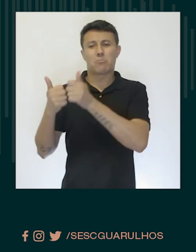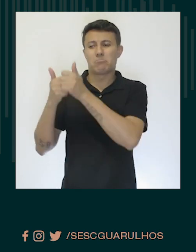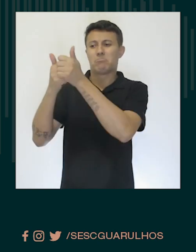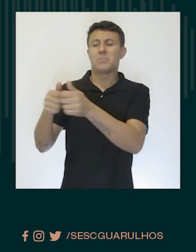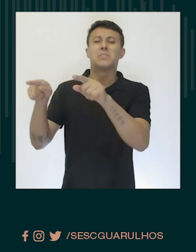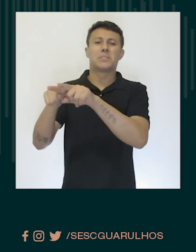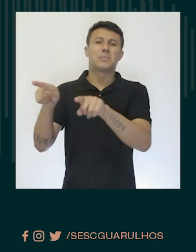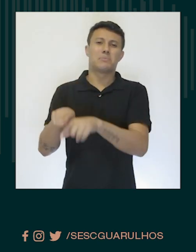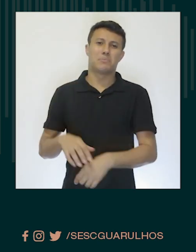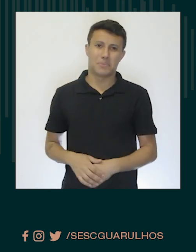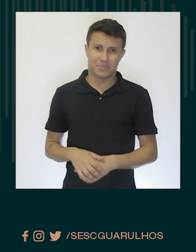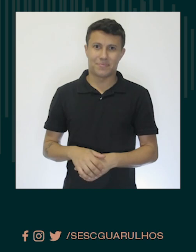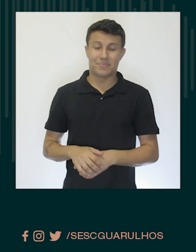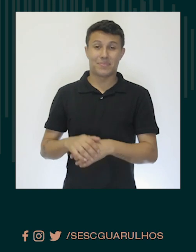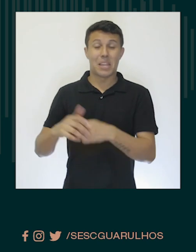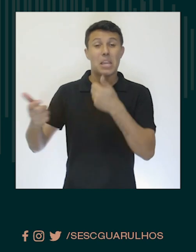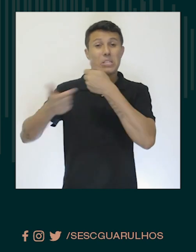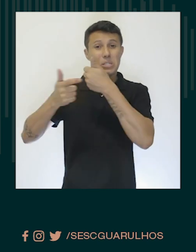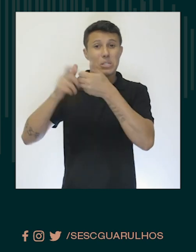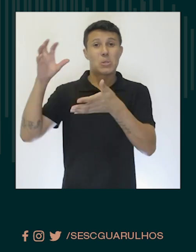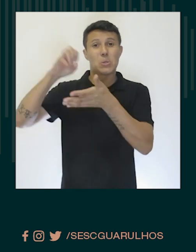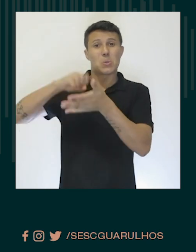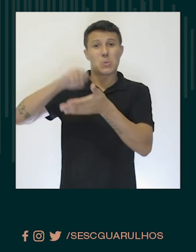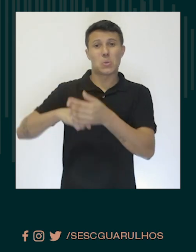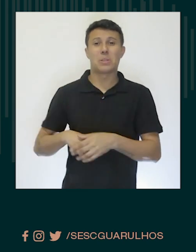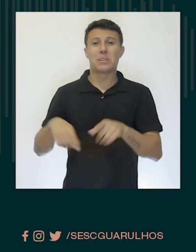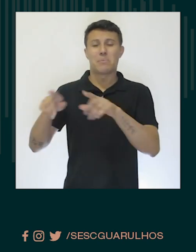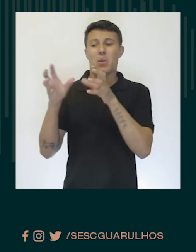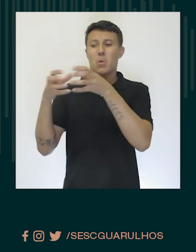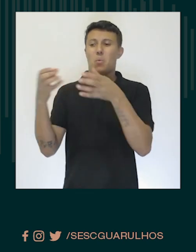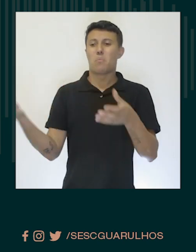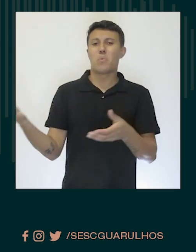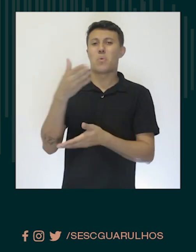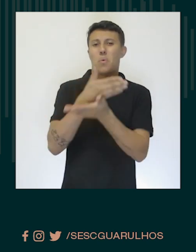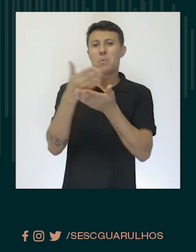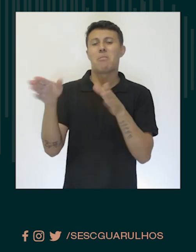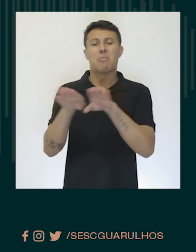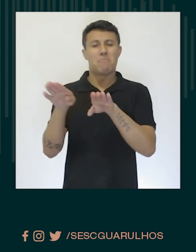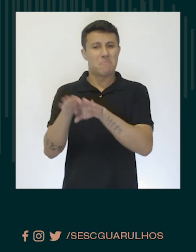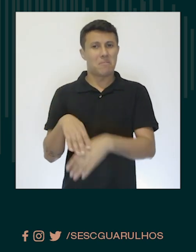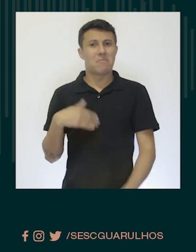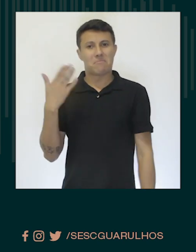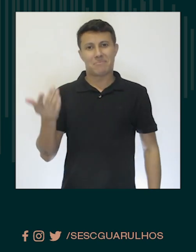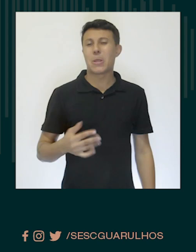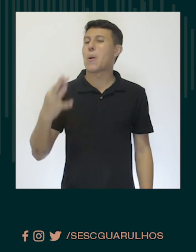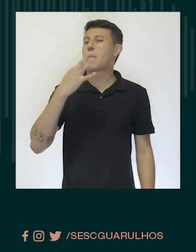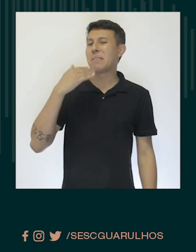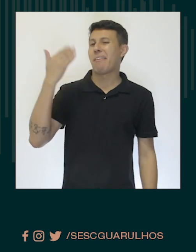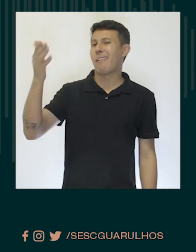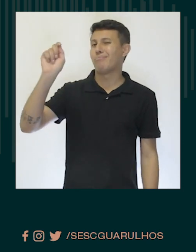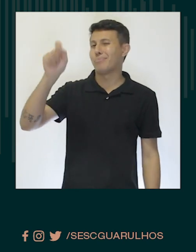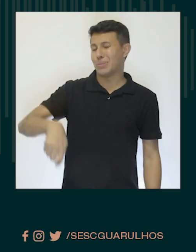inscrições, as novas turmas quando ocorrerem. Então é só conhecer lá. Obrigada,